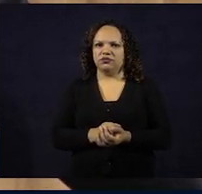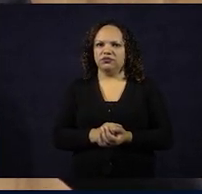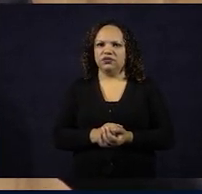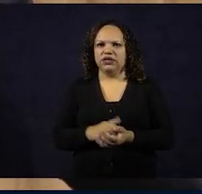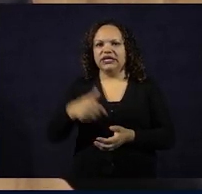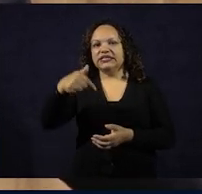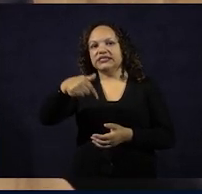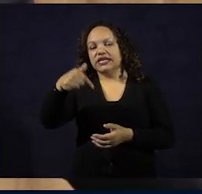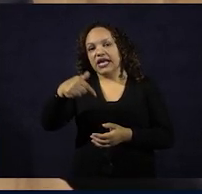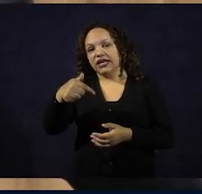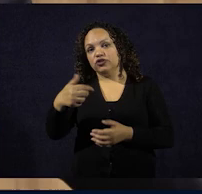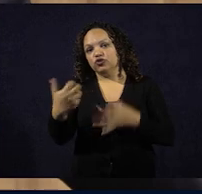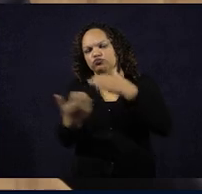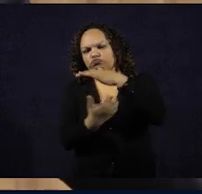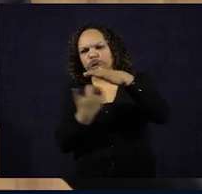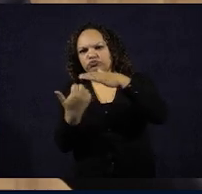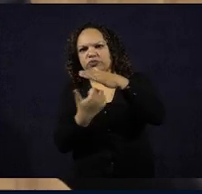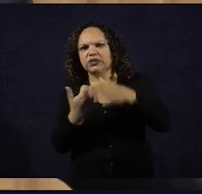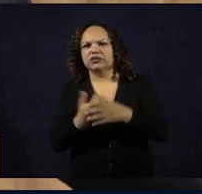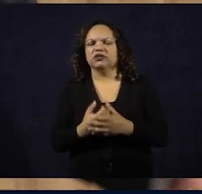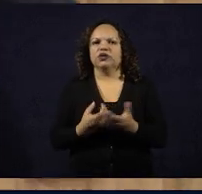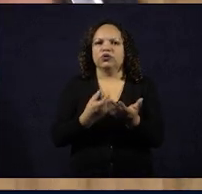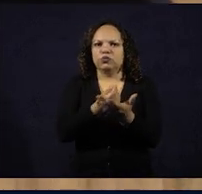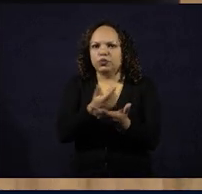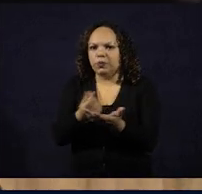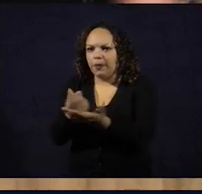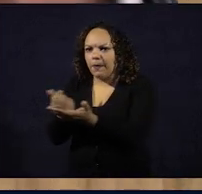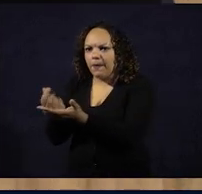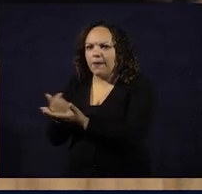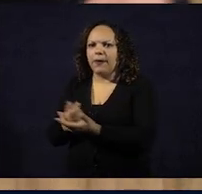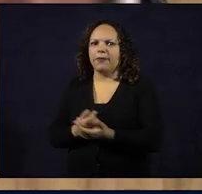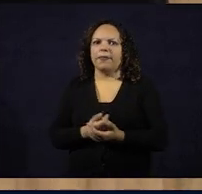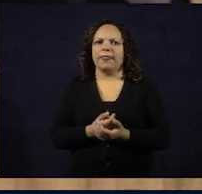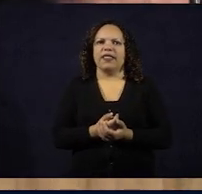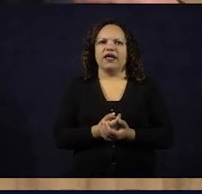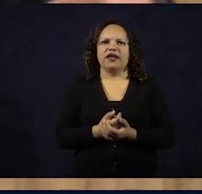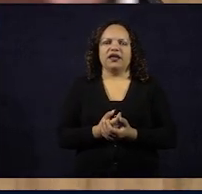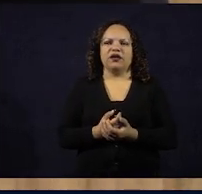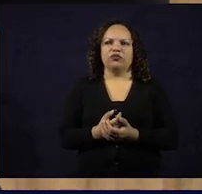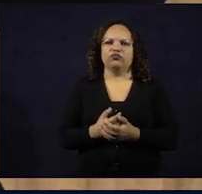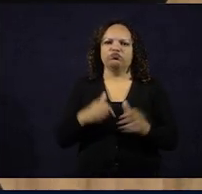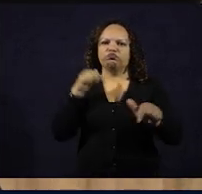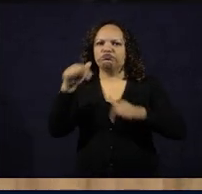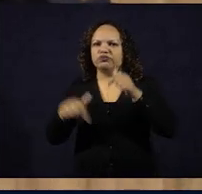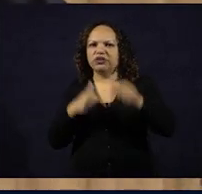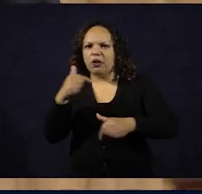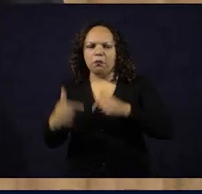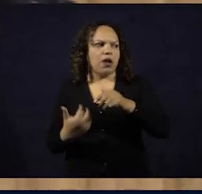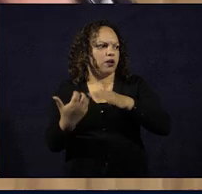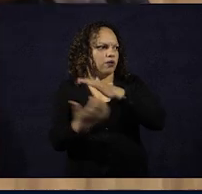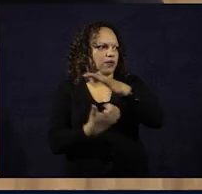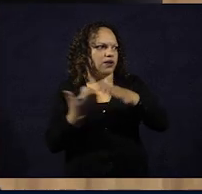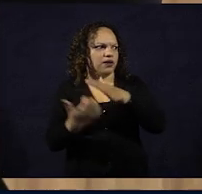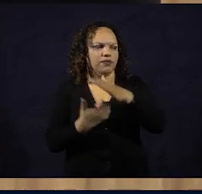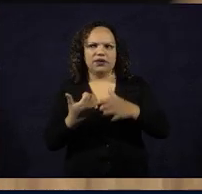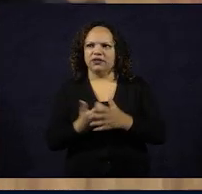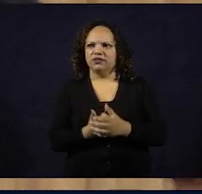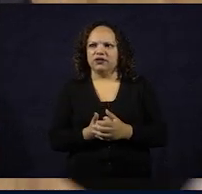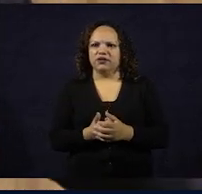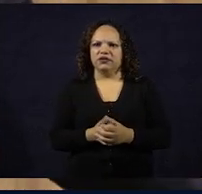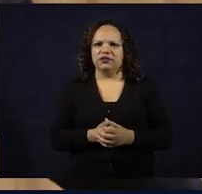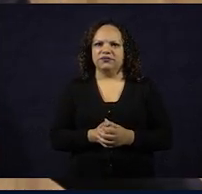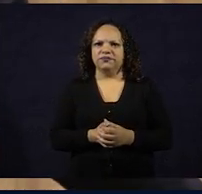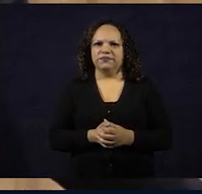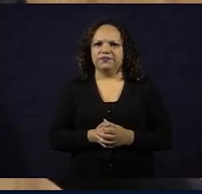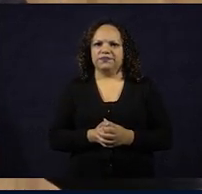sete emissões já no mercado de capitais de dívida né que é um exercício para empresa e aprender a falar com investidor